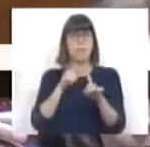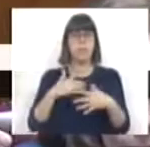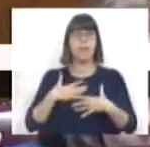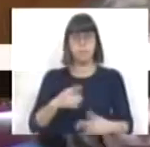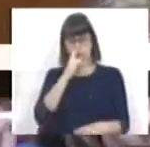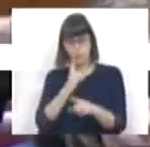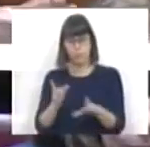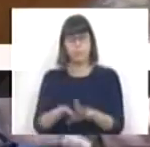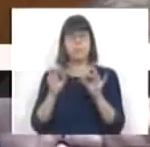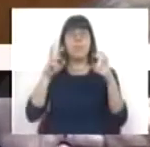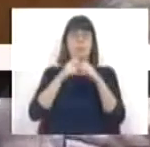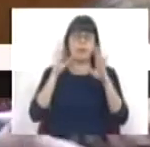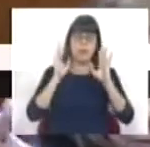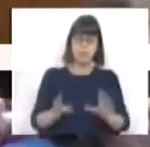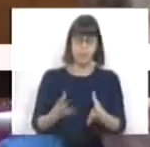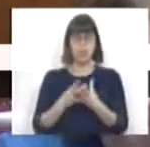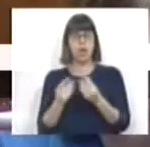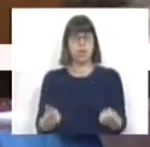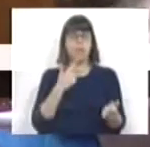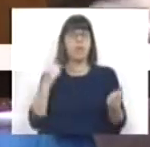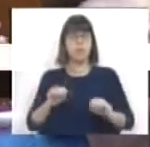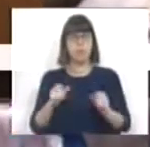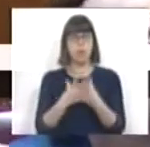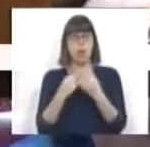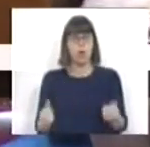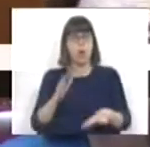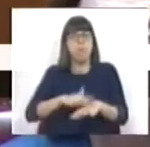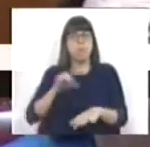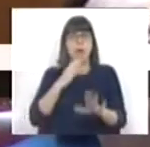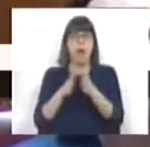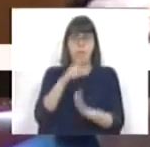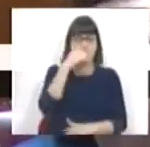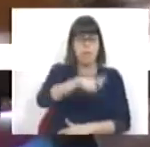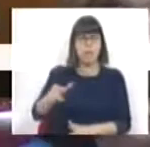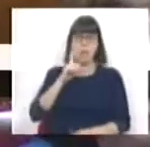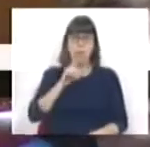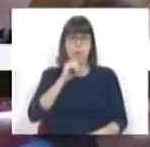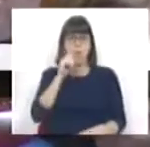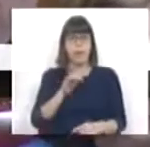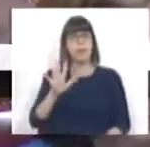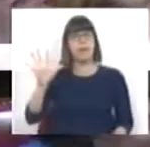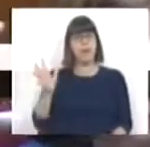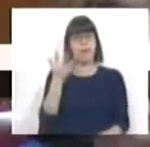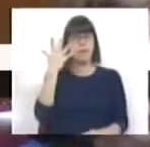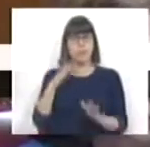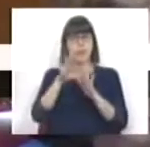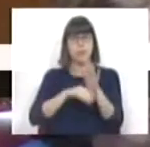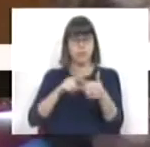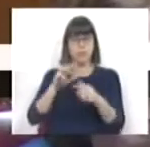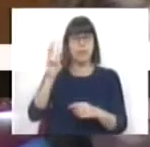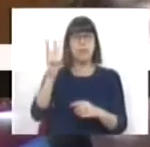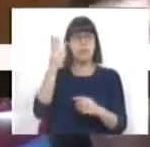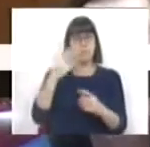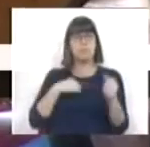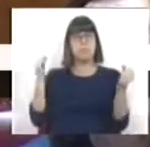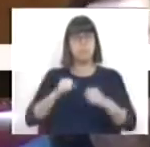intenção, partilhamos. O problema tem que ser resolvido e não pode ser resolvido à custa dos contribuintes. Pôs 5 condições. As 3